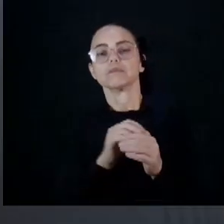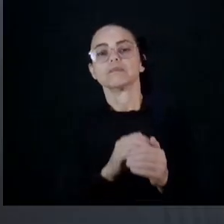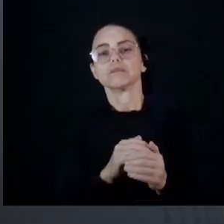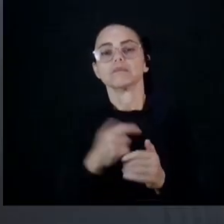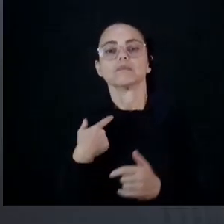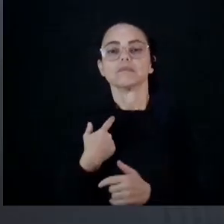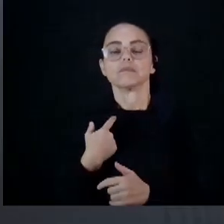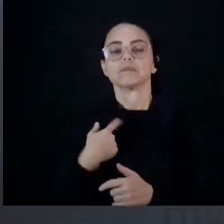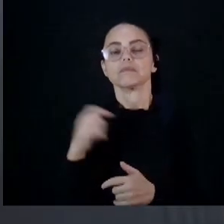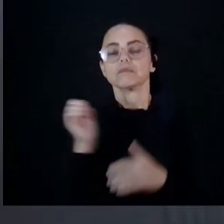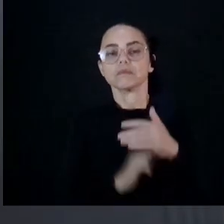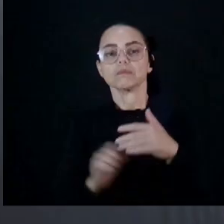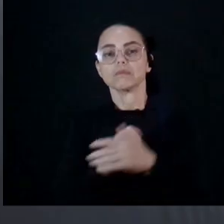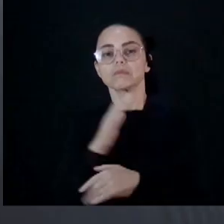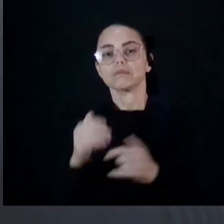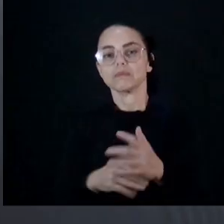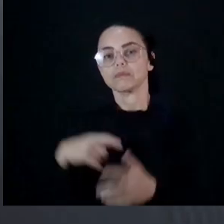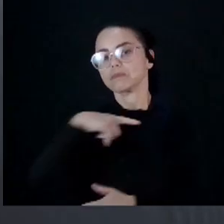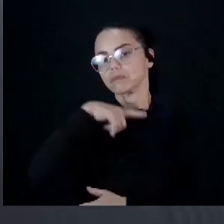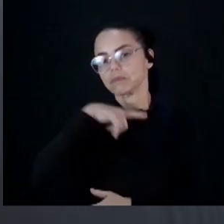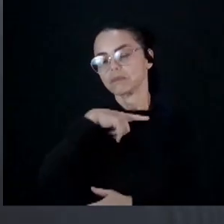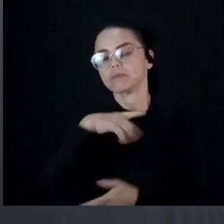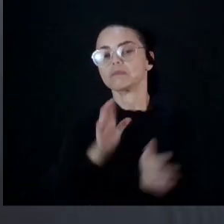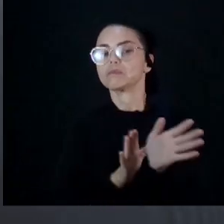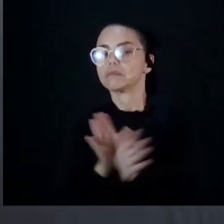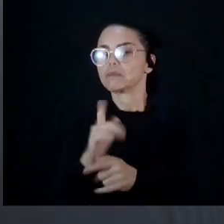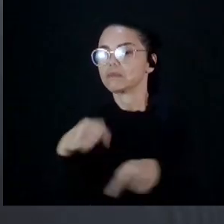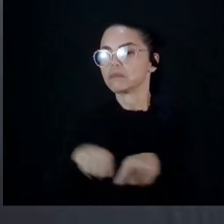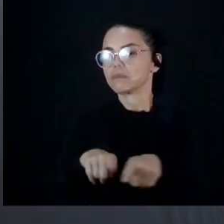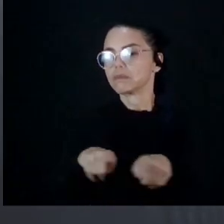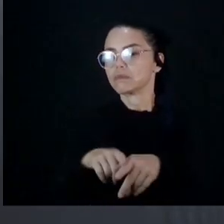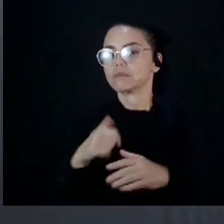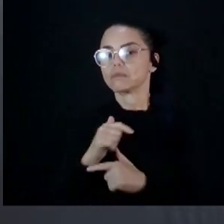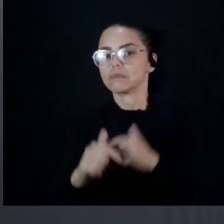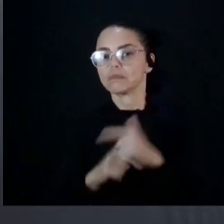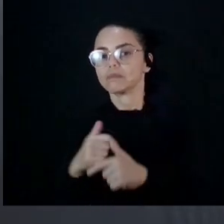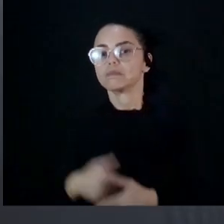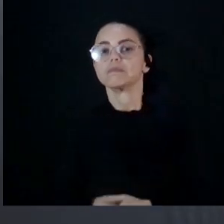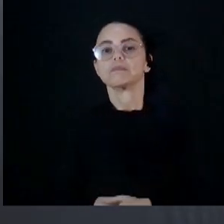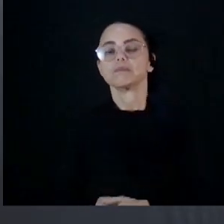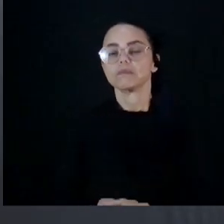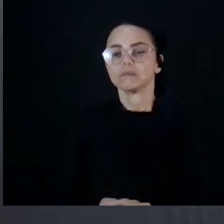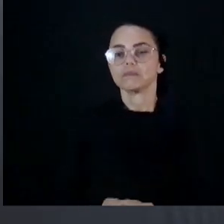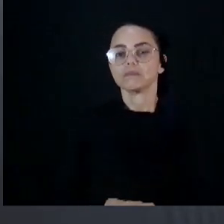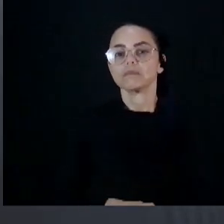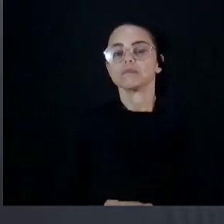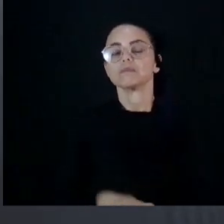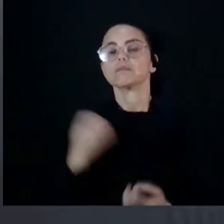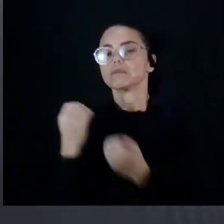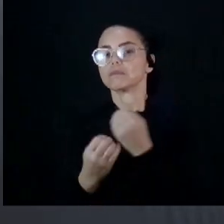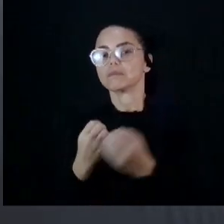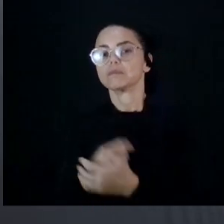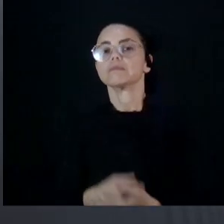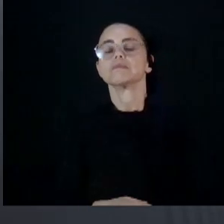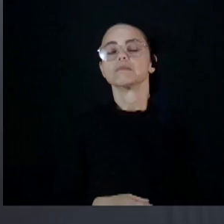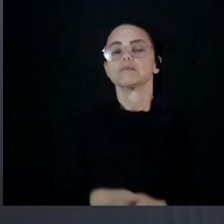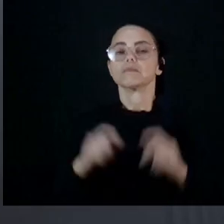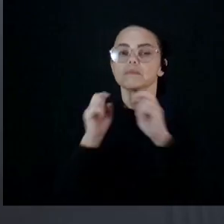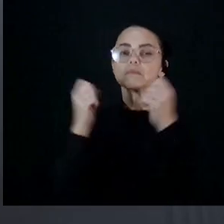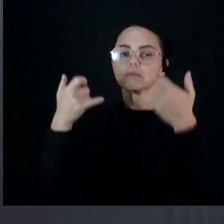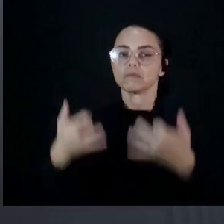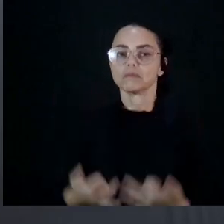porte, todo mundo tem esse acesso também a esse trabalho, e como você mesmo mencionou, né, a questão